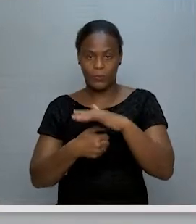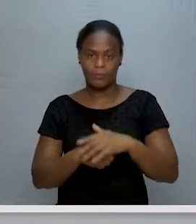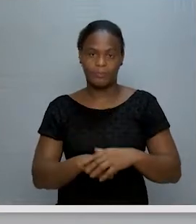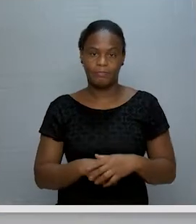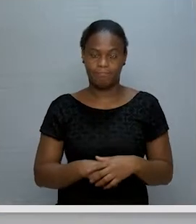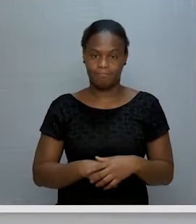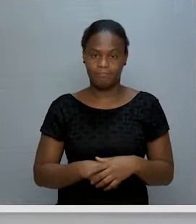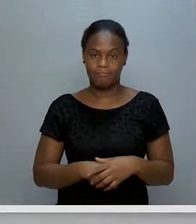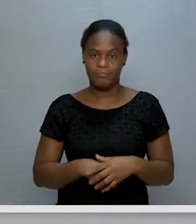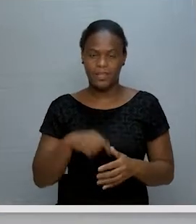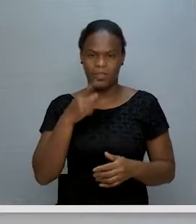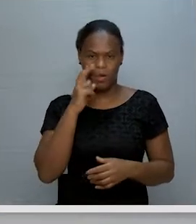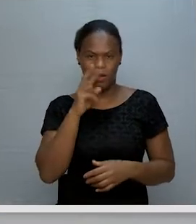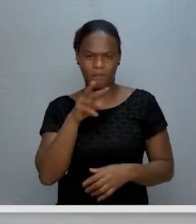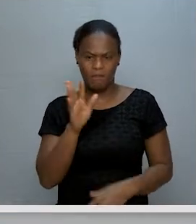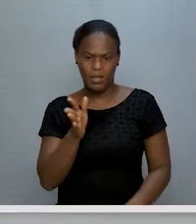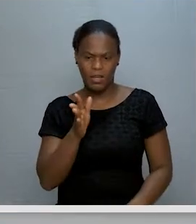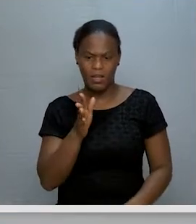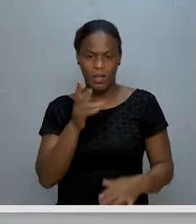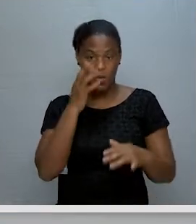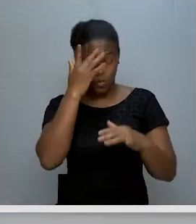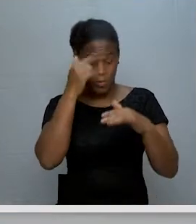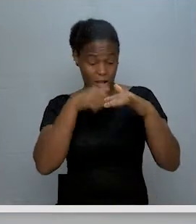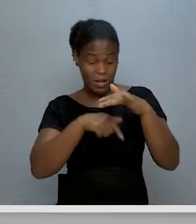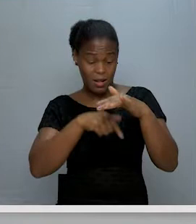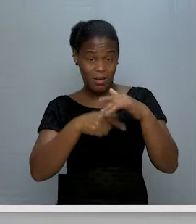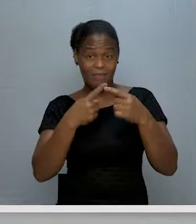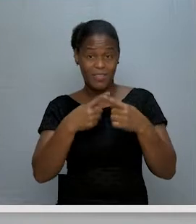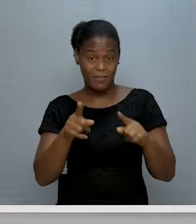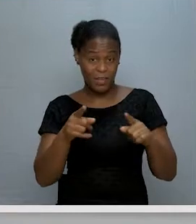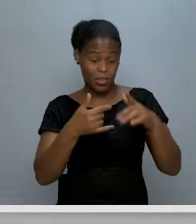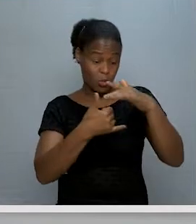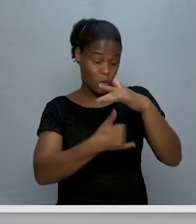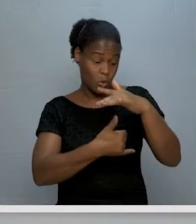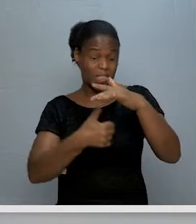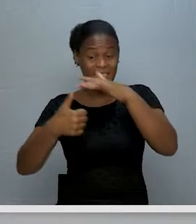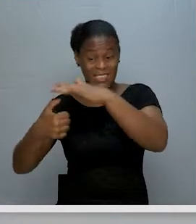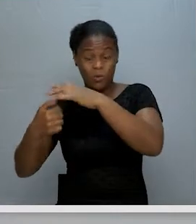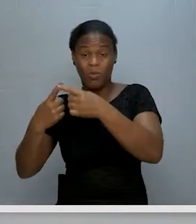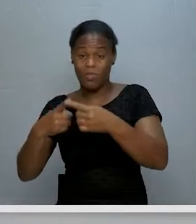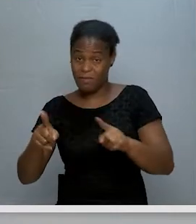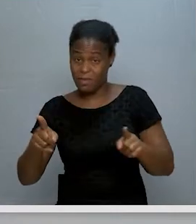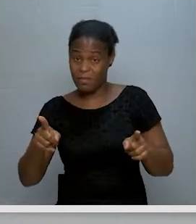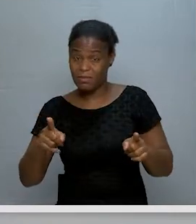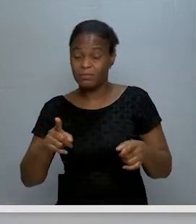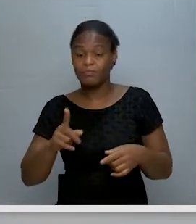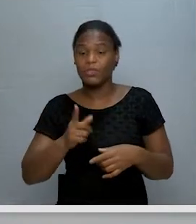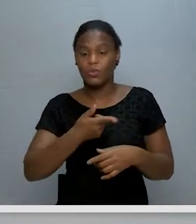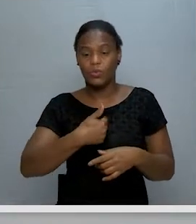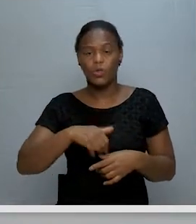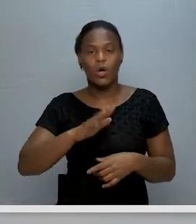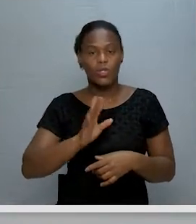1/5. Estão a observar? Os denominadores são diferentes. Isso.